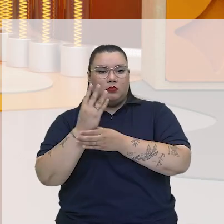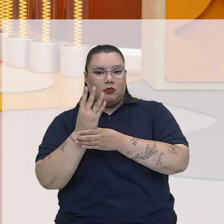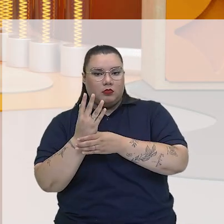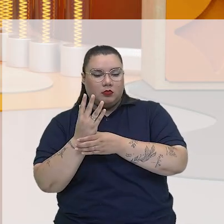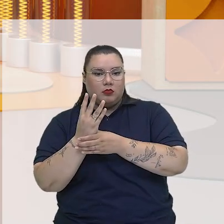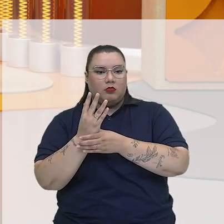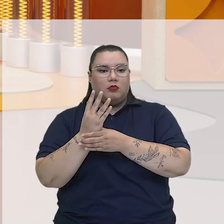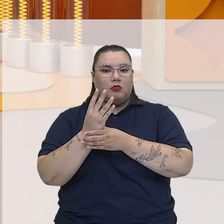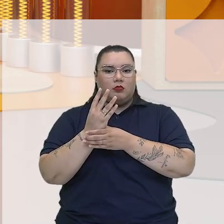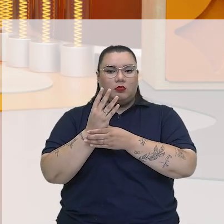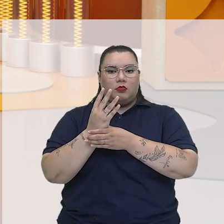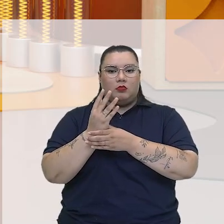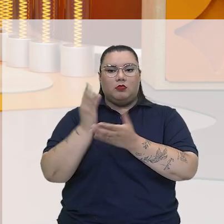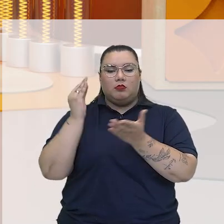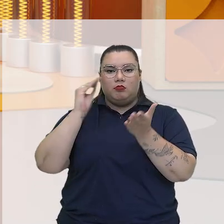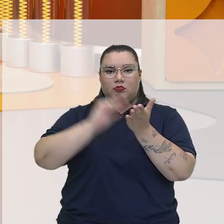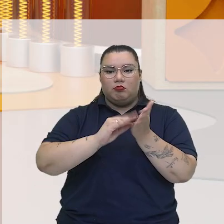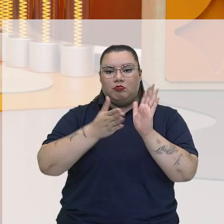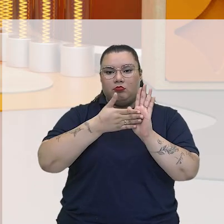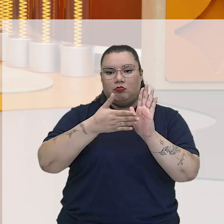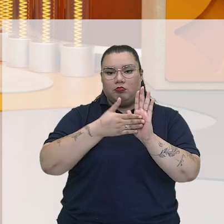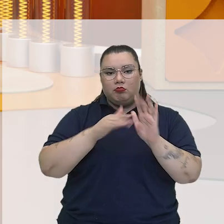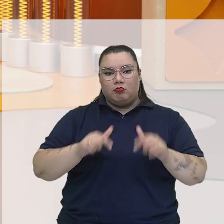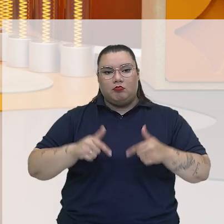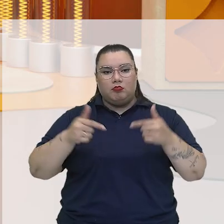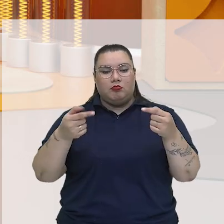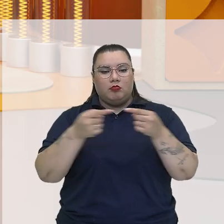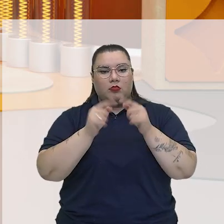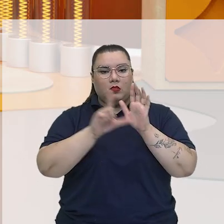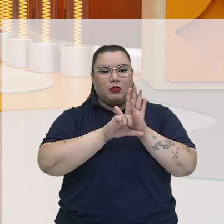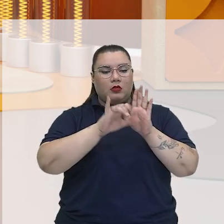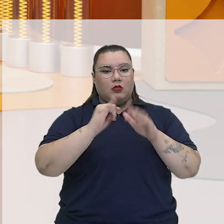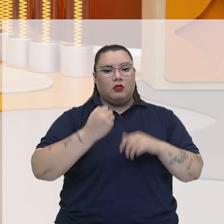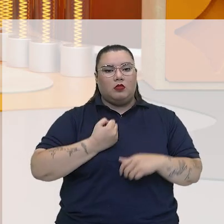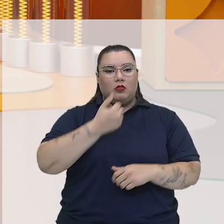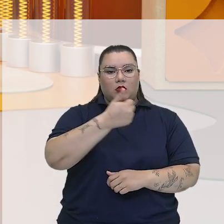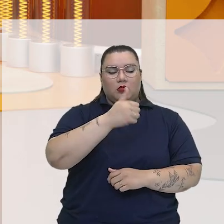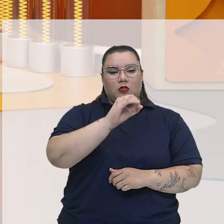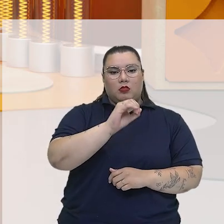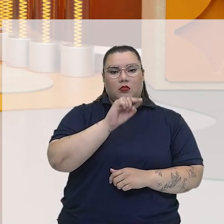criada, colocada em prática através da Lei